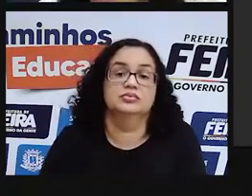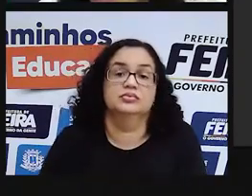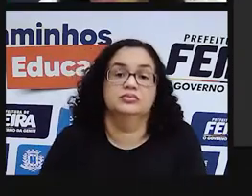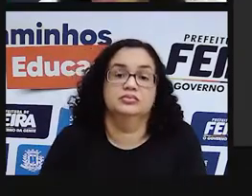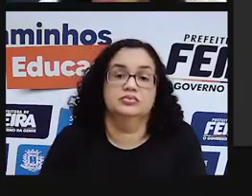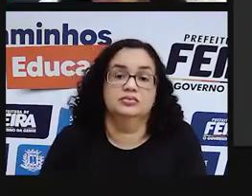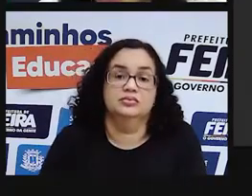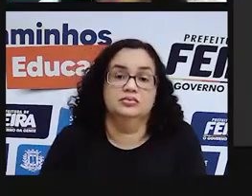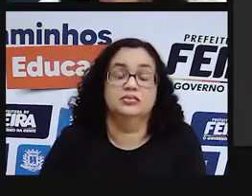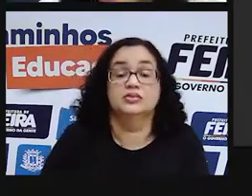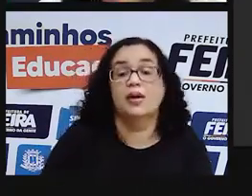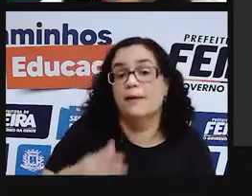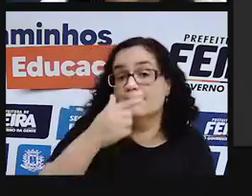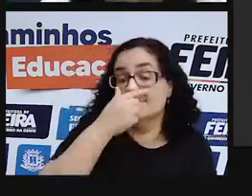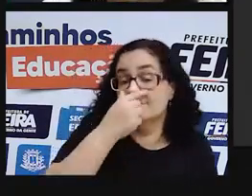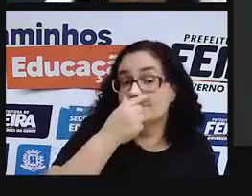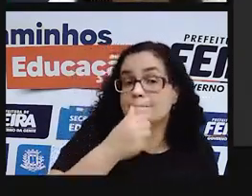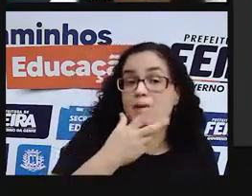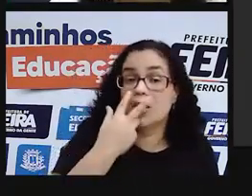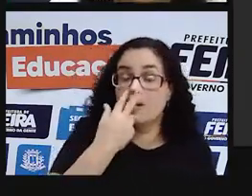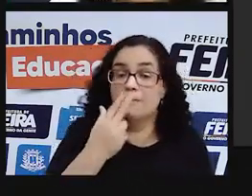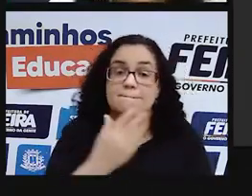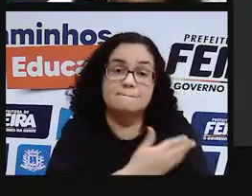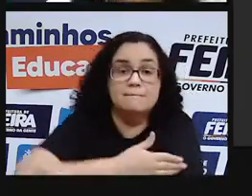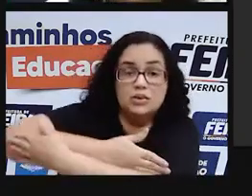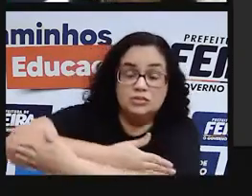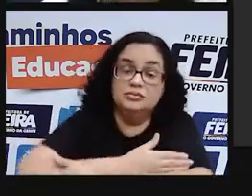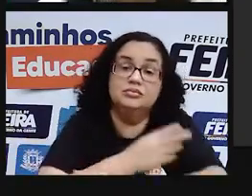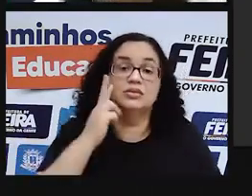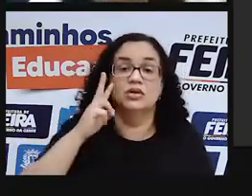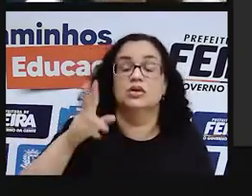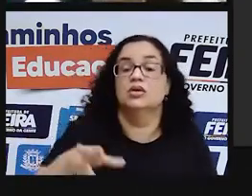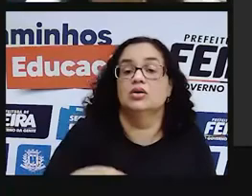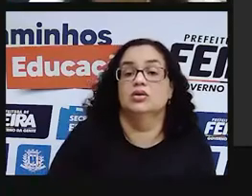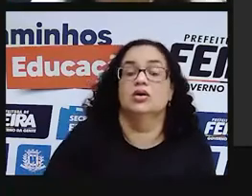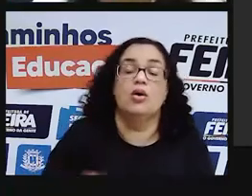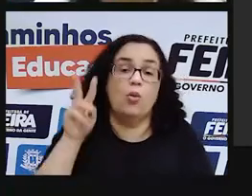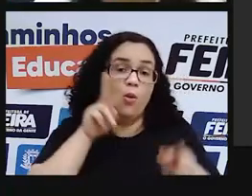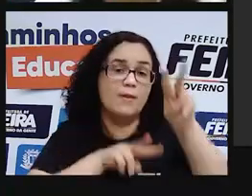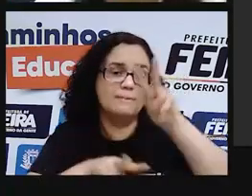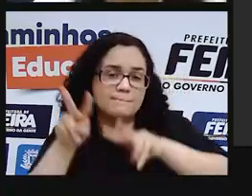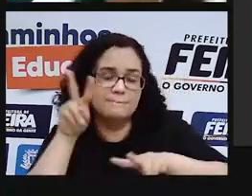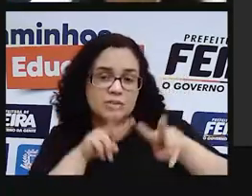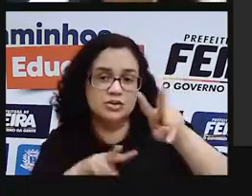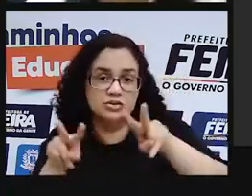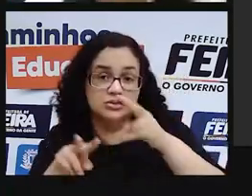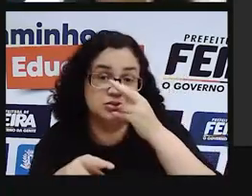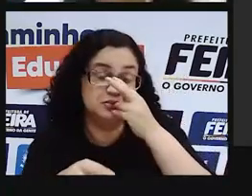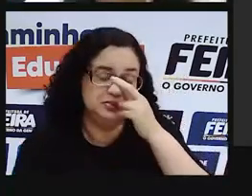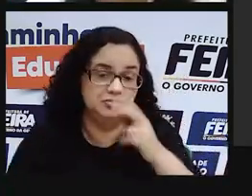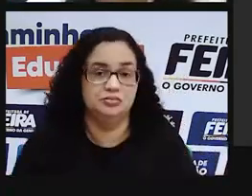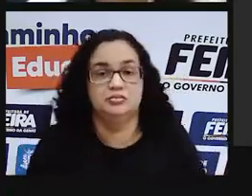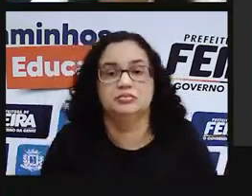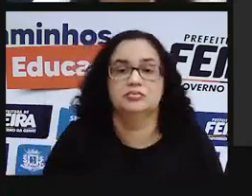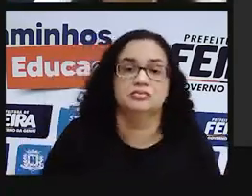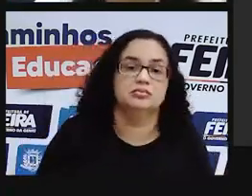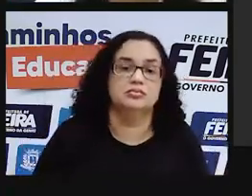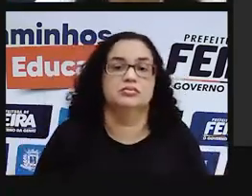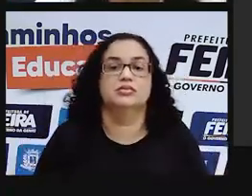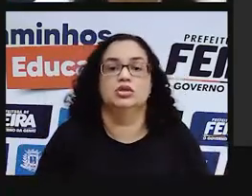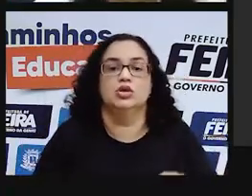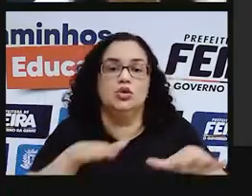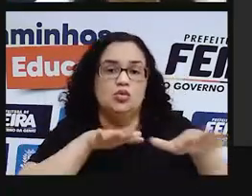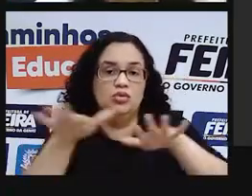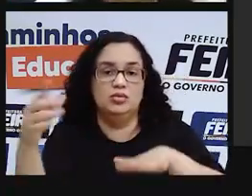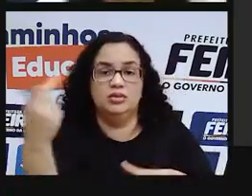Zinho aqui ó tem um bonequinho que permite a gente caminhar e observava bem de pertinho no